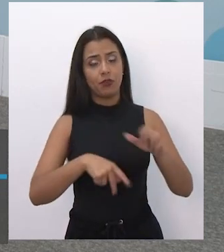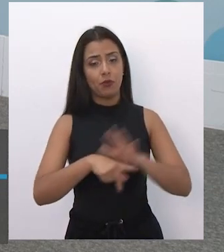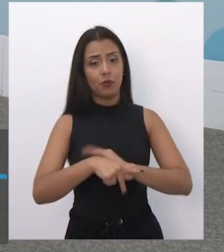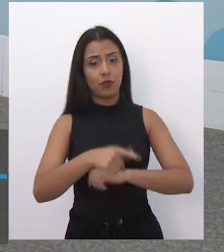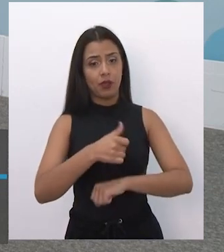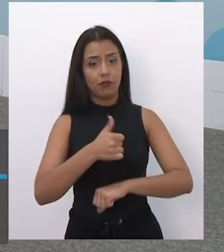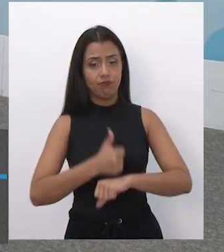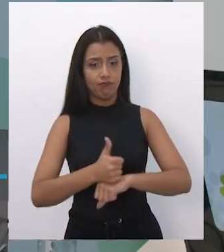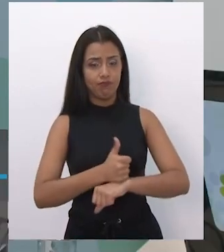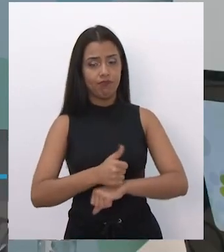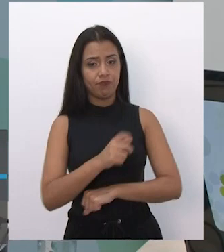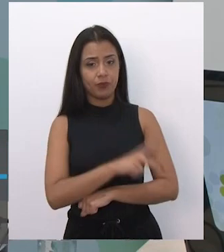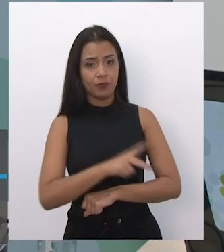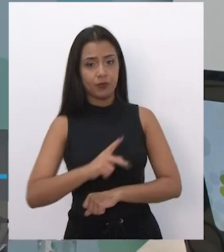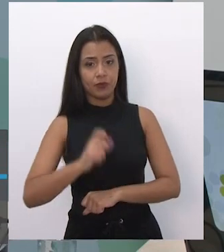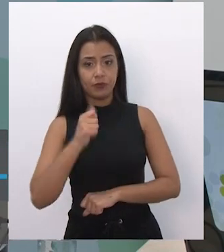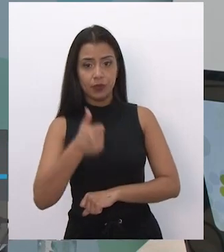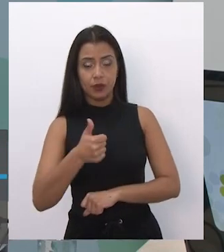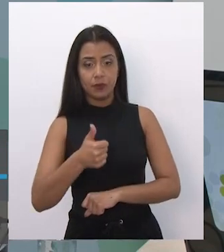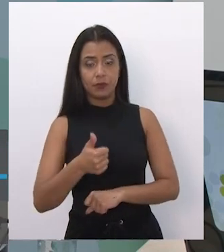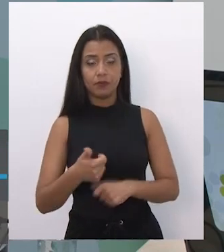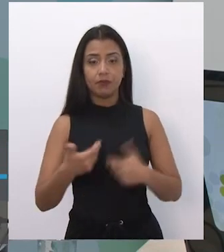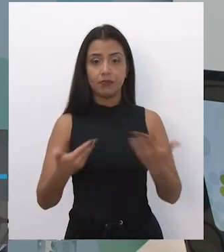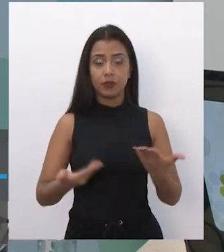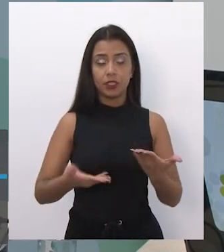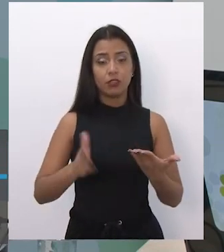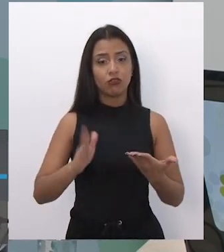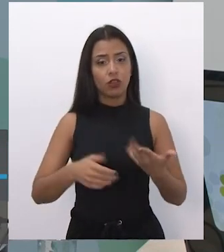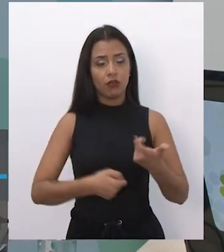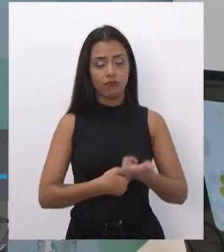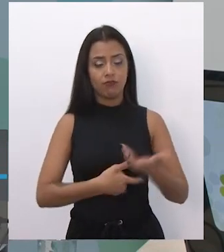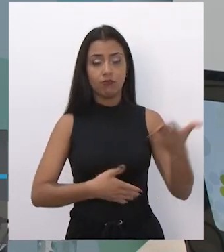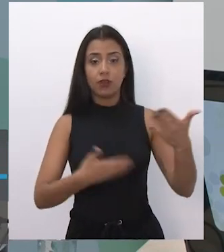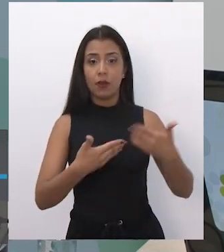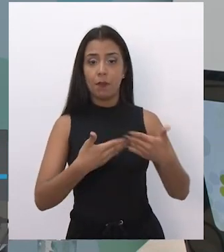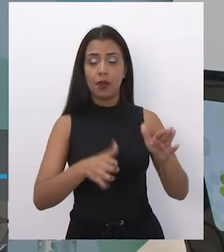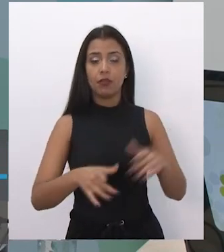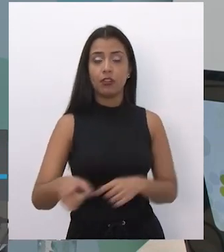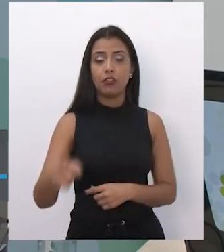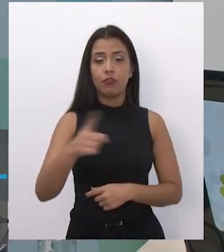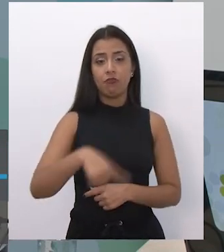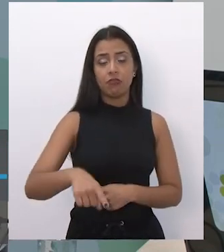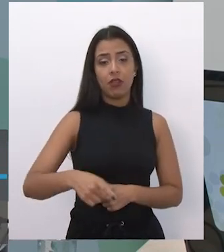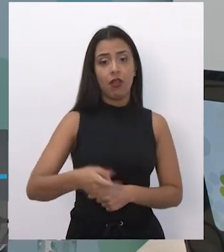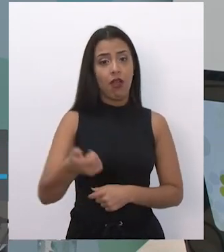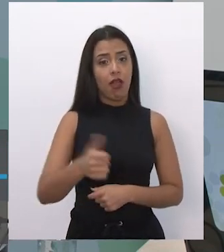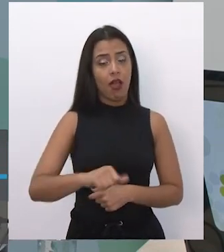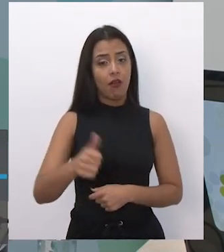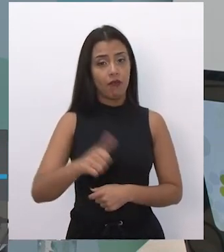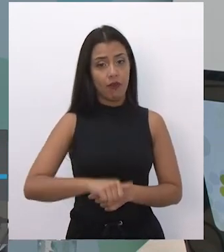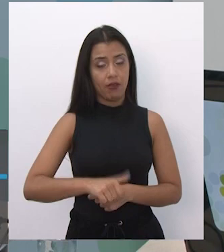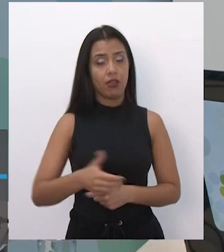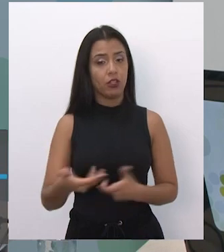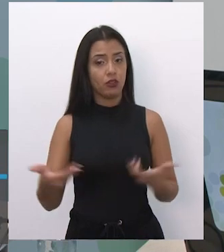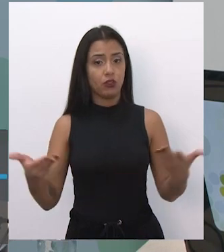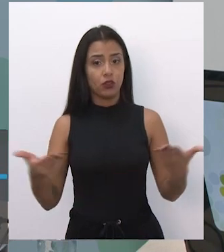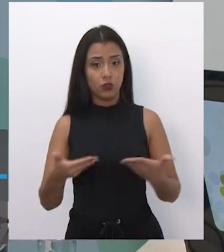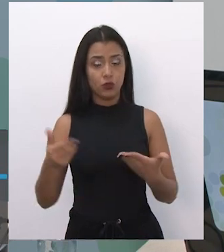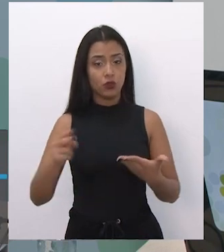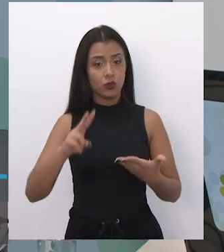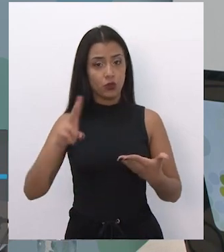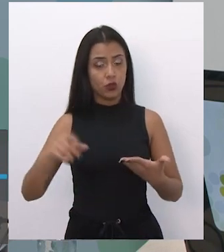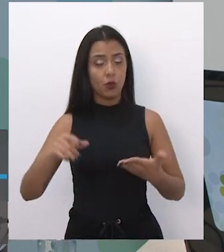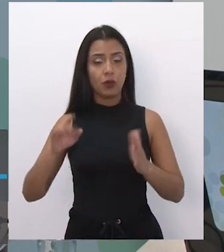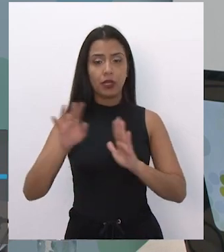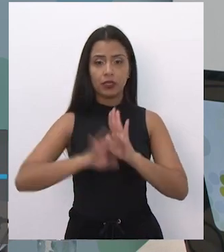tá? Bem, então também já está aberto o chat aí para que vocês possam avaliar essa formação relacionada aos